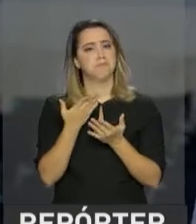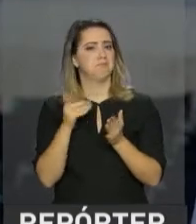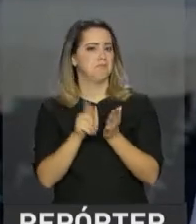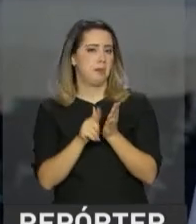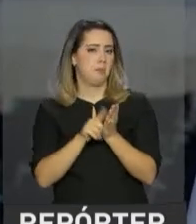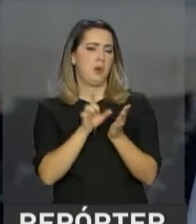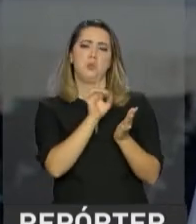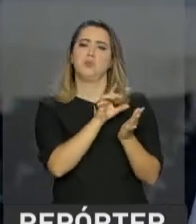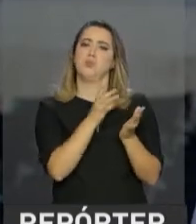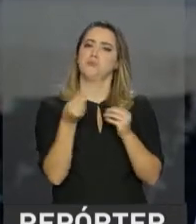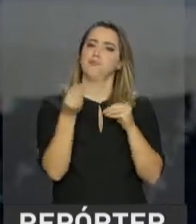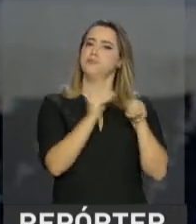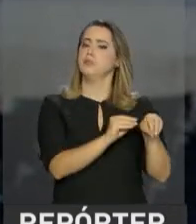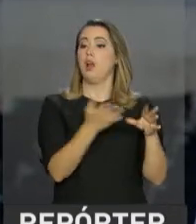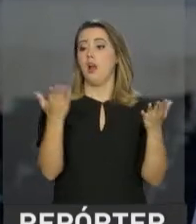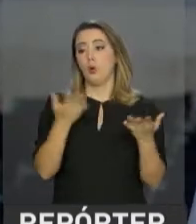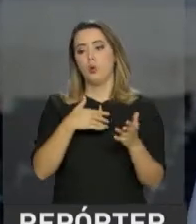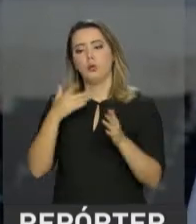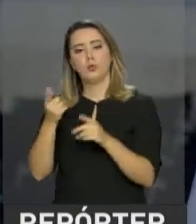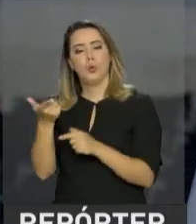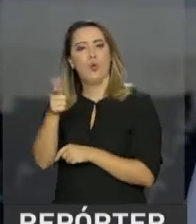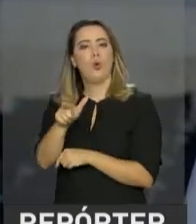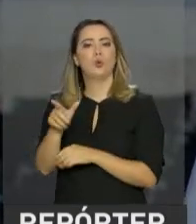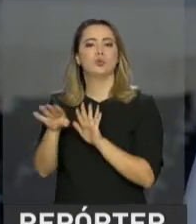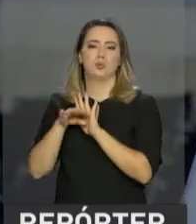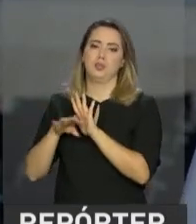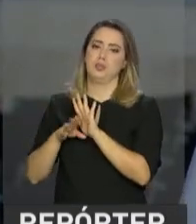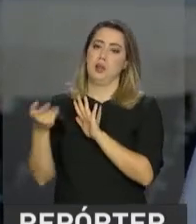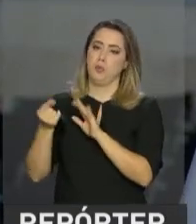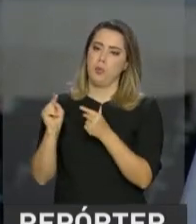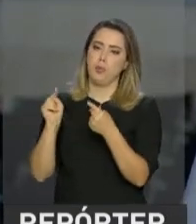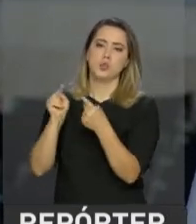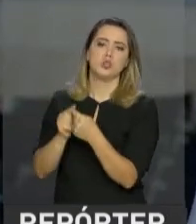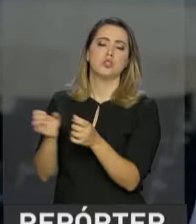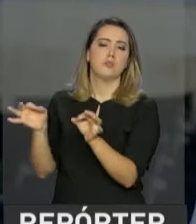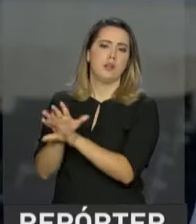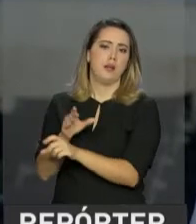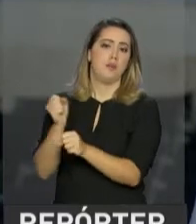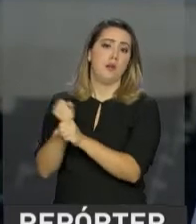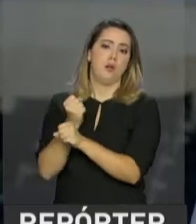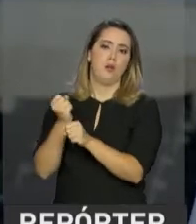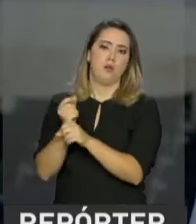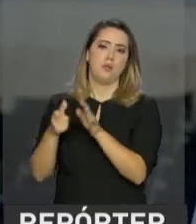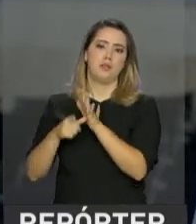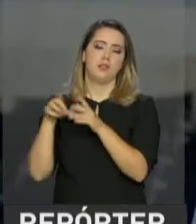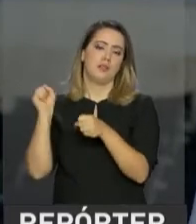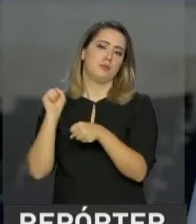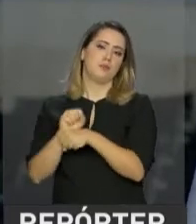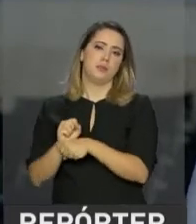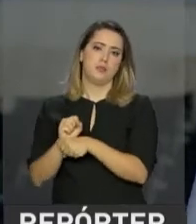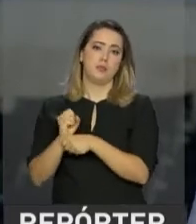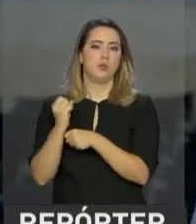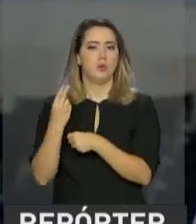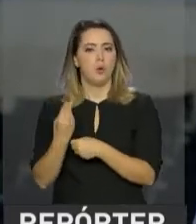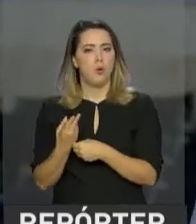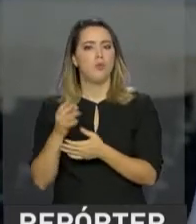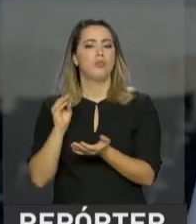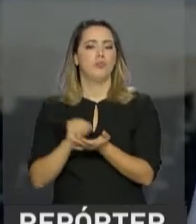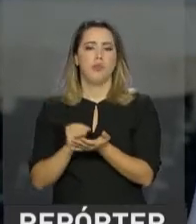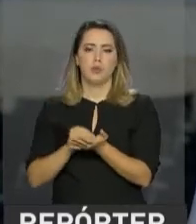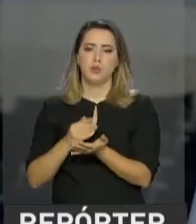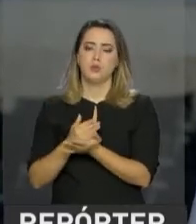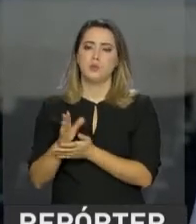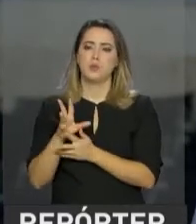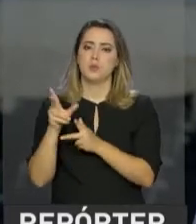concluídas o agora é avançar é focalizado na conclusão de obras paradas ou que nem começaram para elas